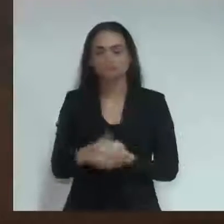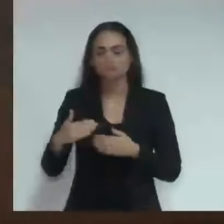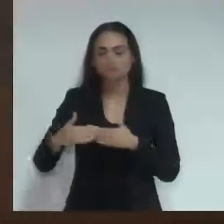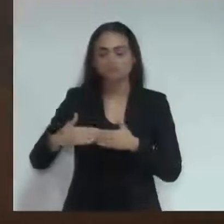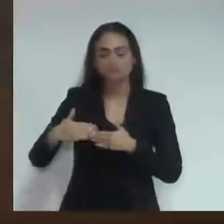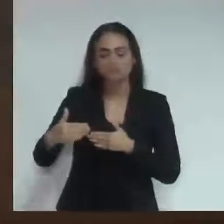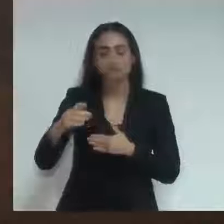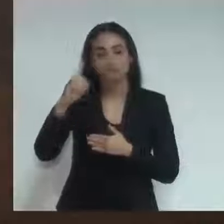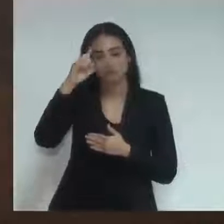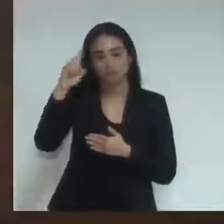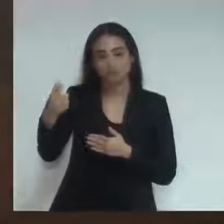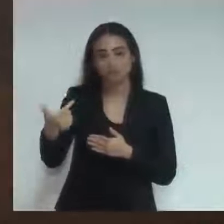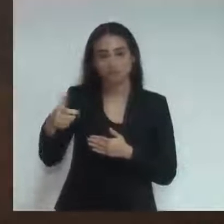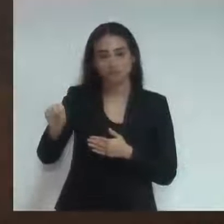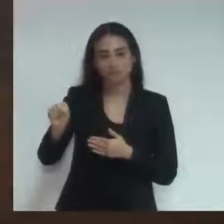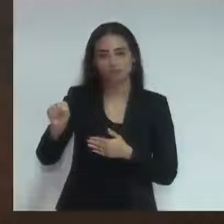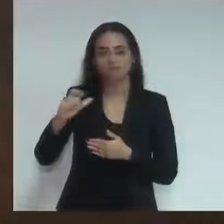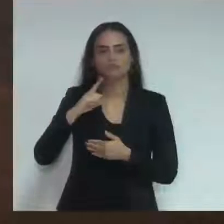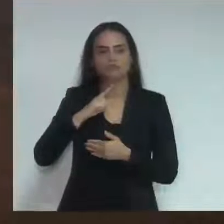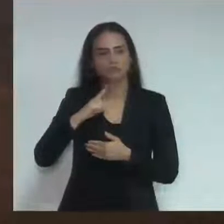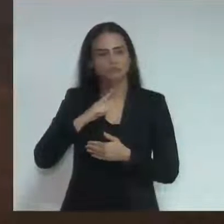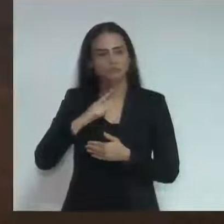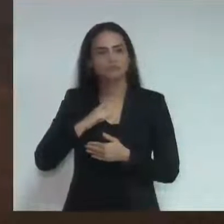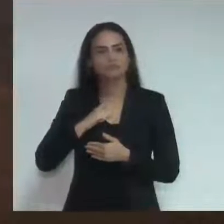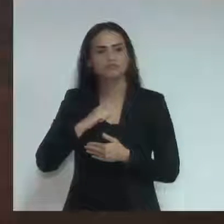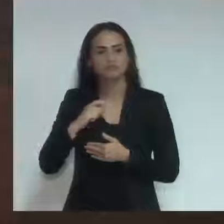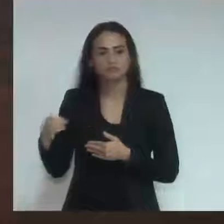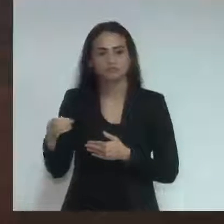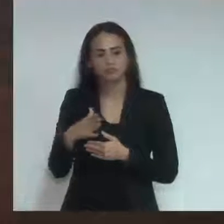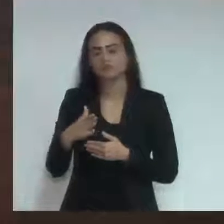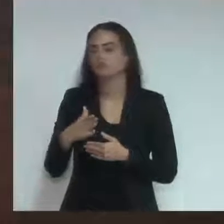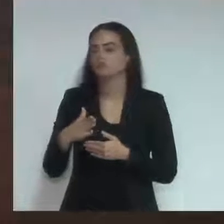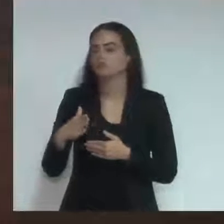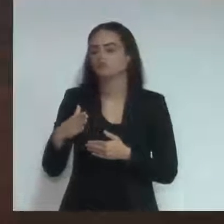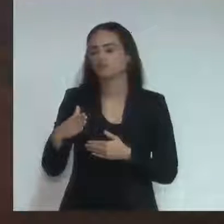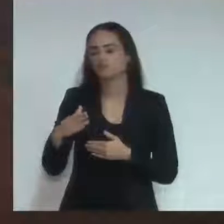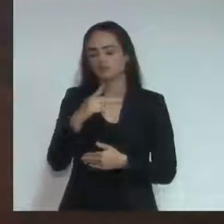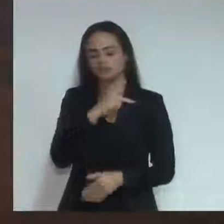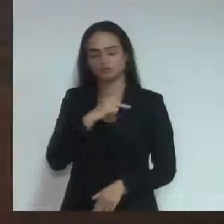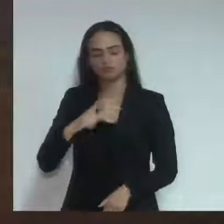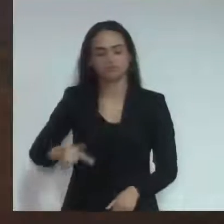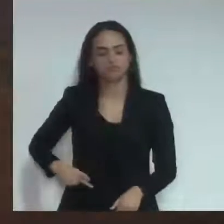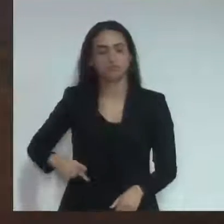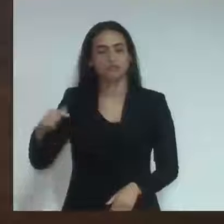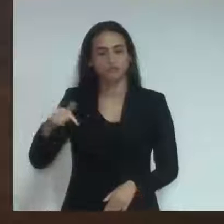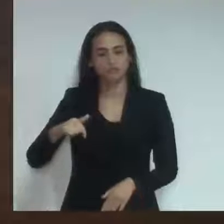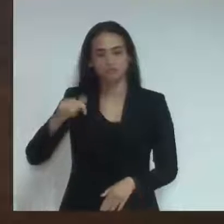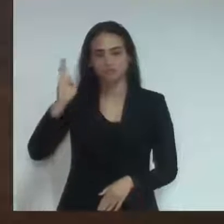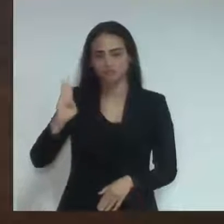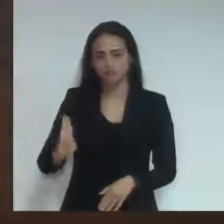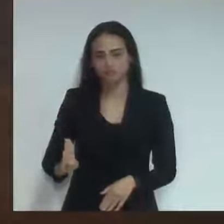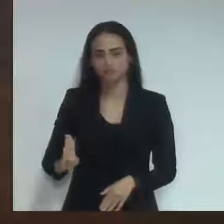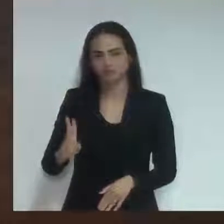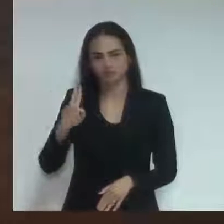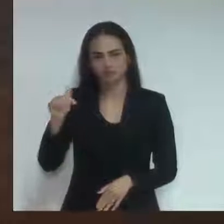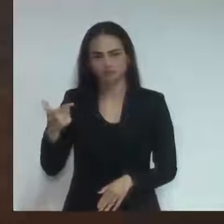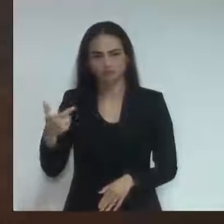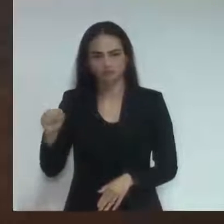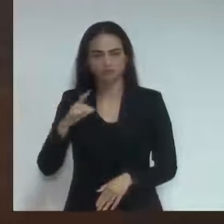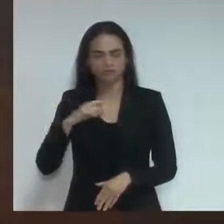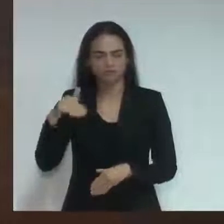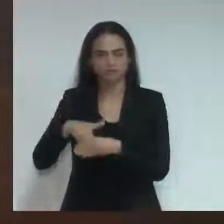eleito o novo presidente do nosso país, que assumirá em janeiro, que possa olhar por